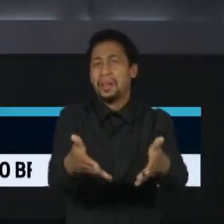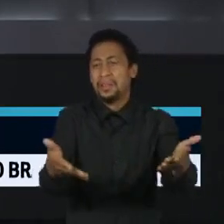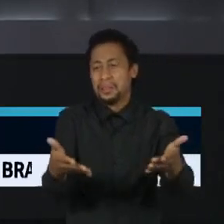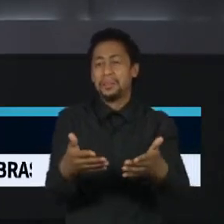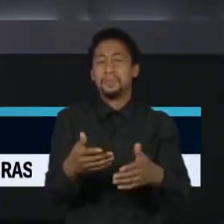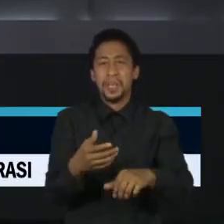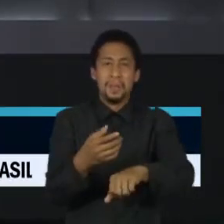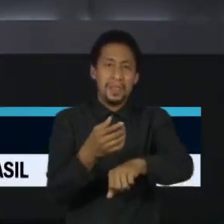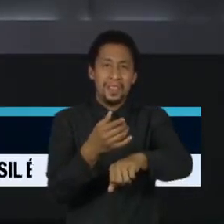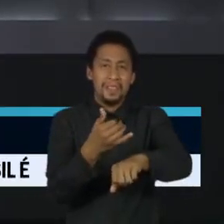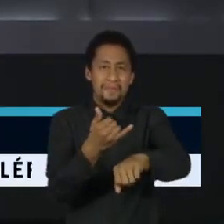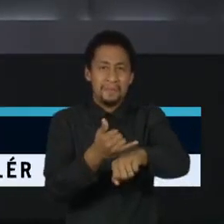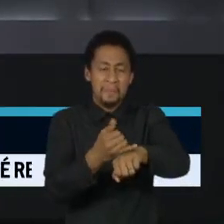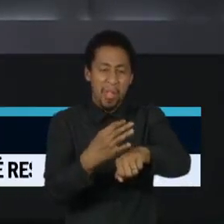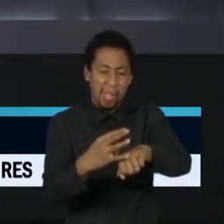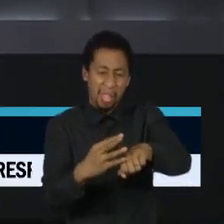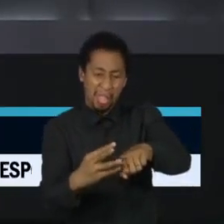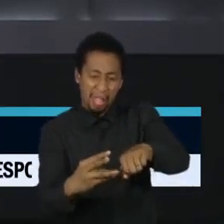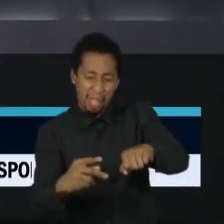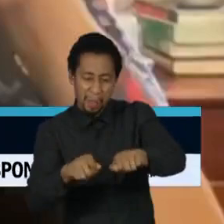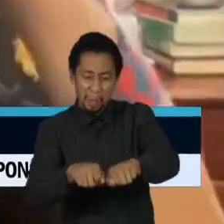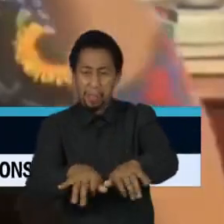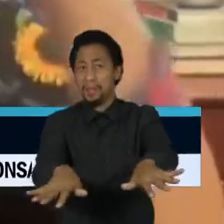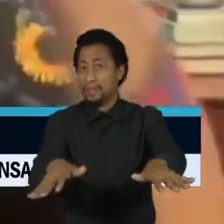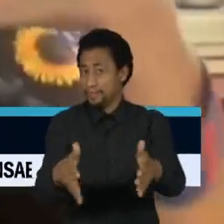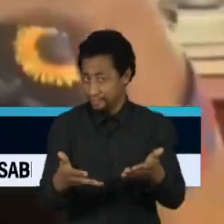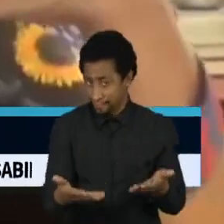está vivendo de uma forma extremamente